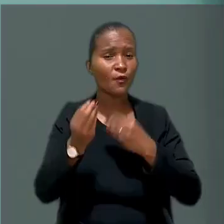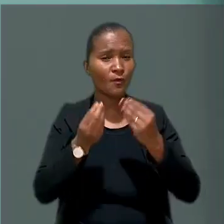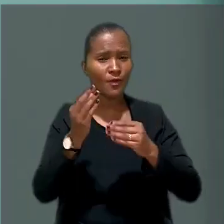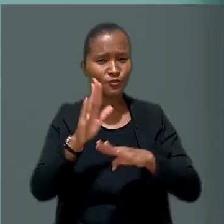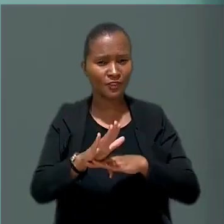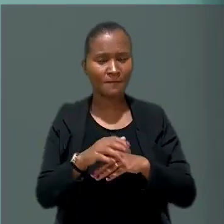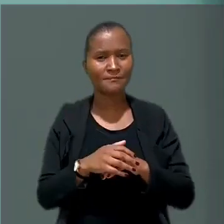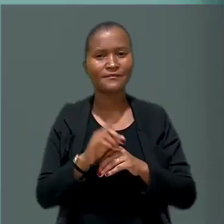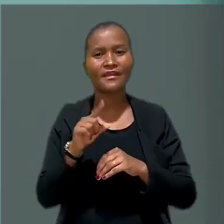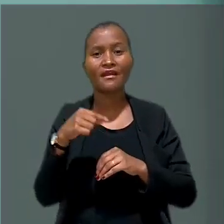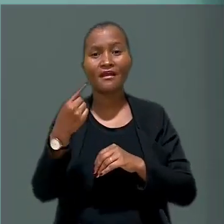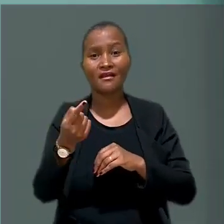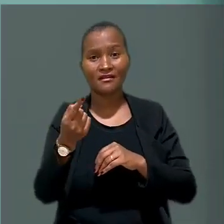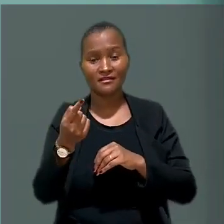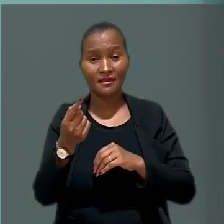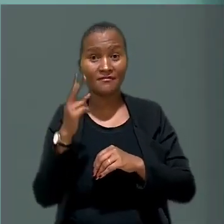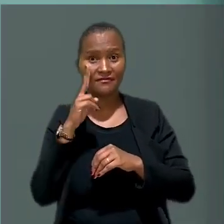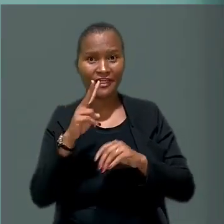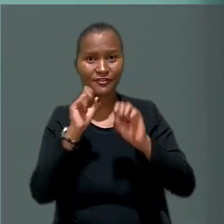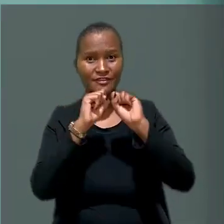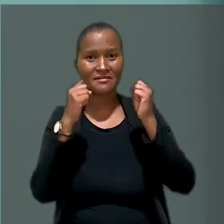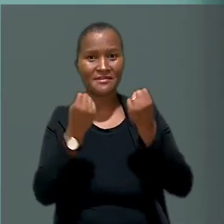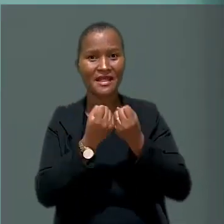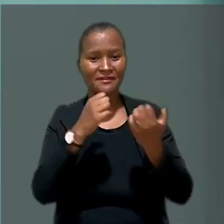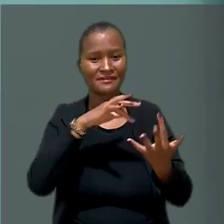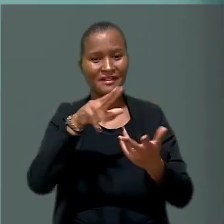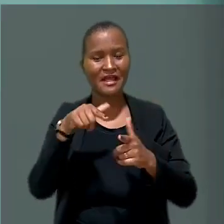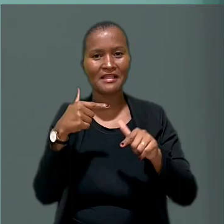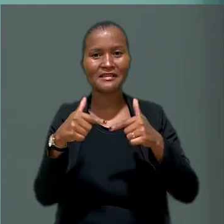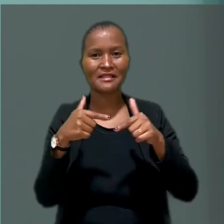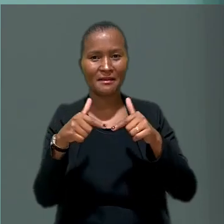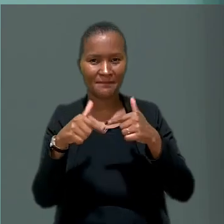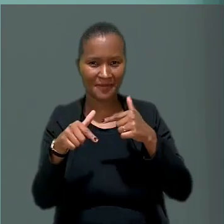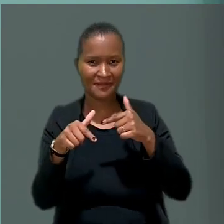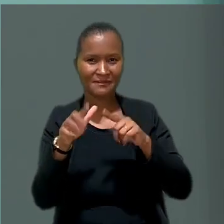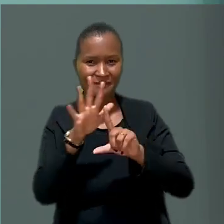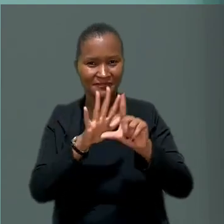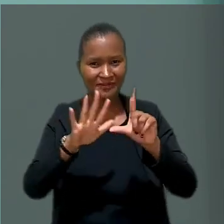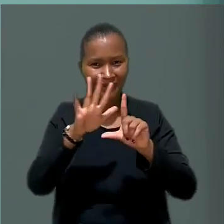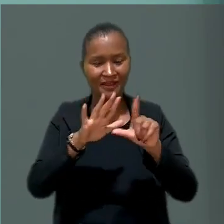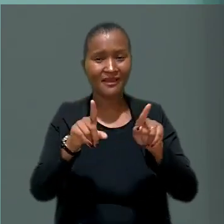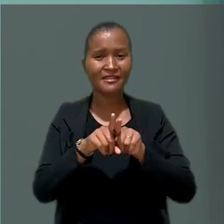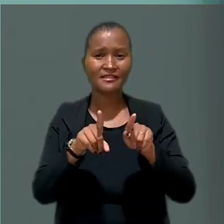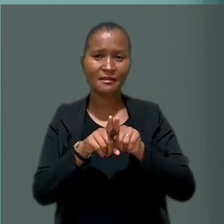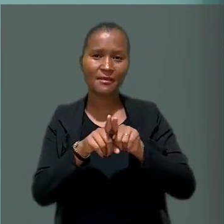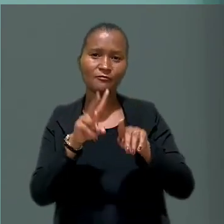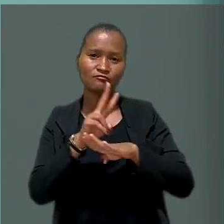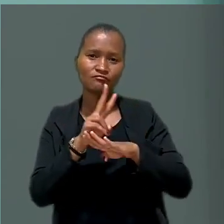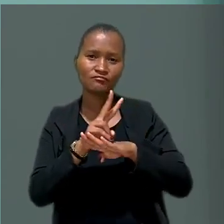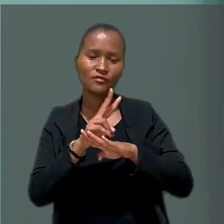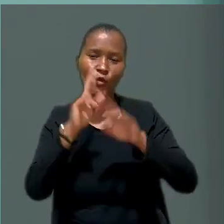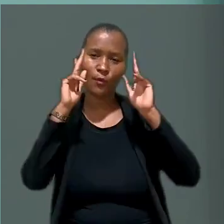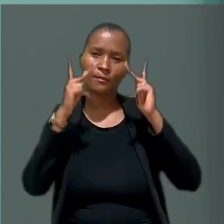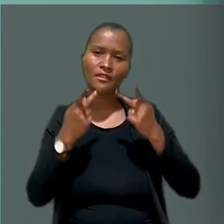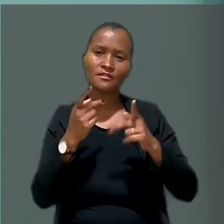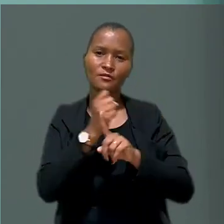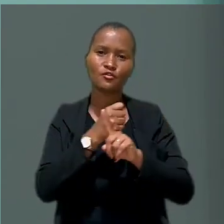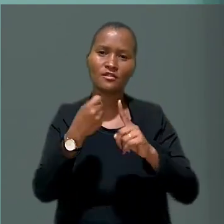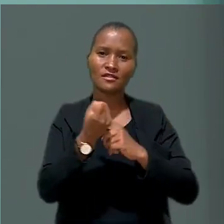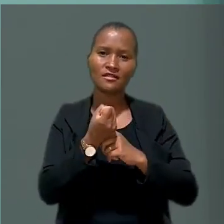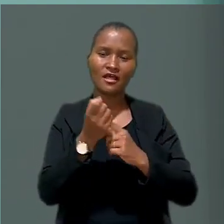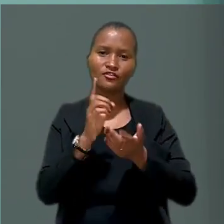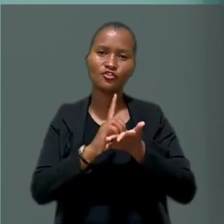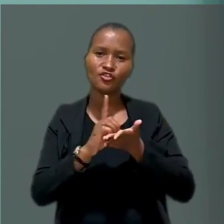ações. No próximo bloco, a cobertura completa do Seminário Internacional Trabalho Plataformizado e a Preservação do Humanismo na